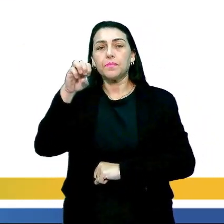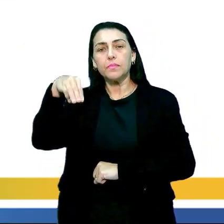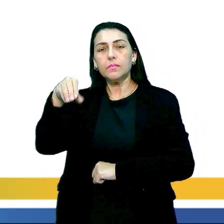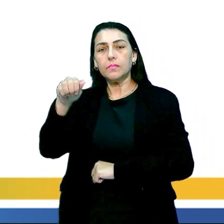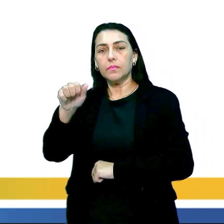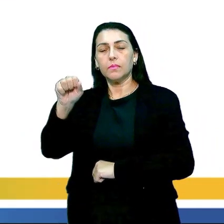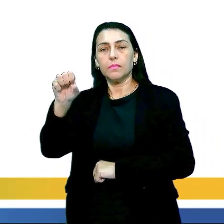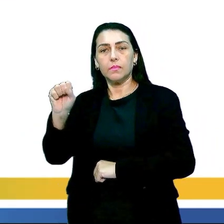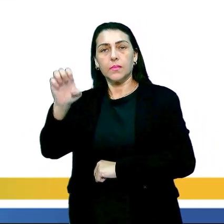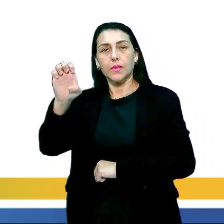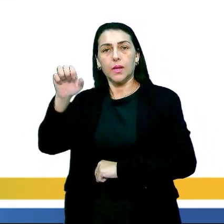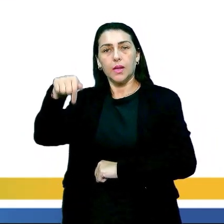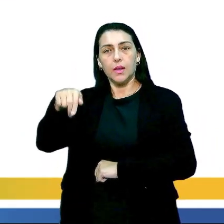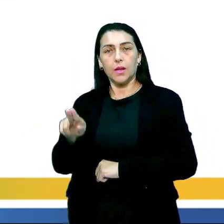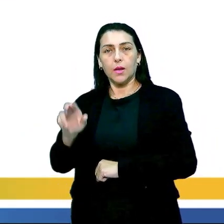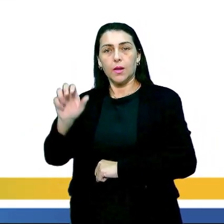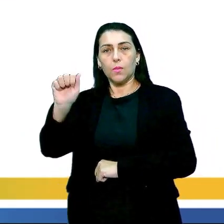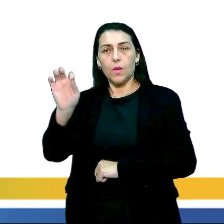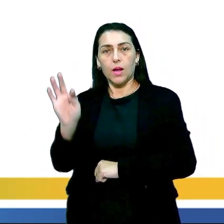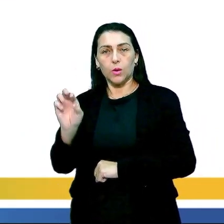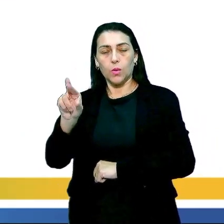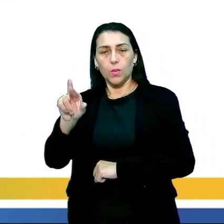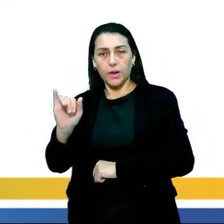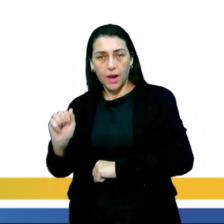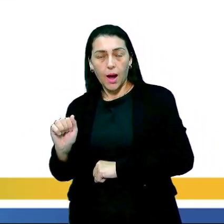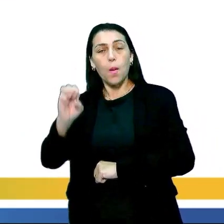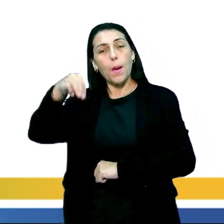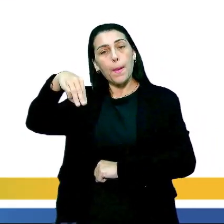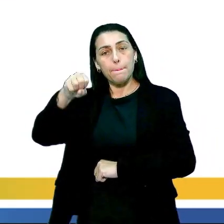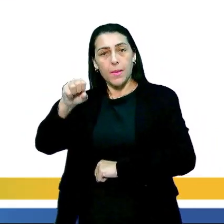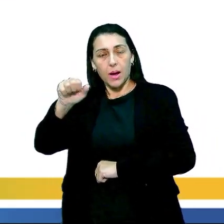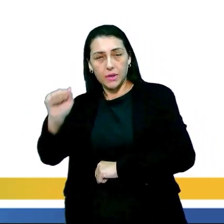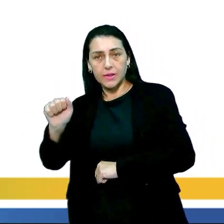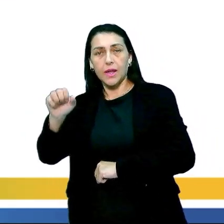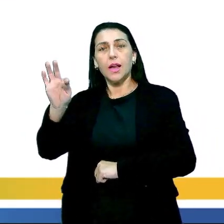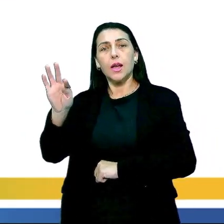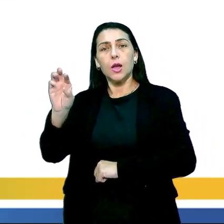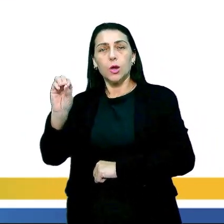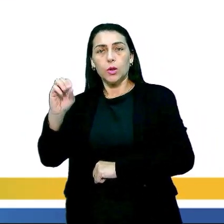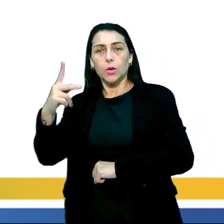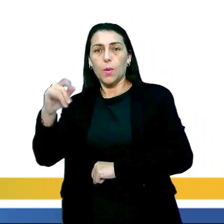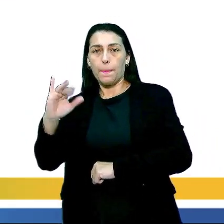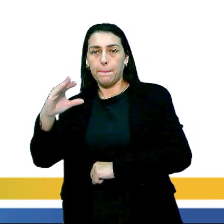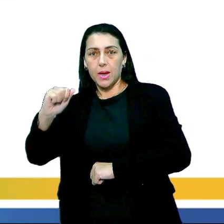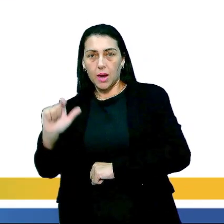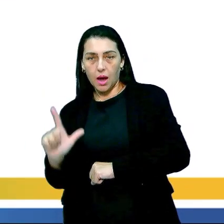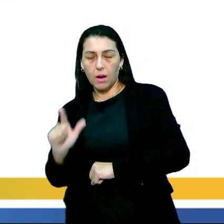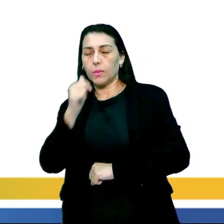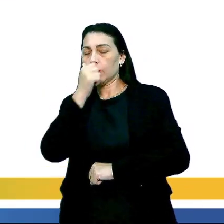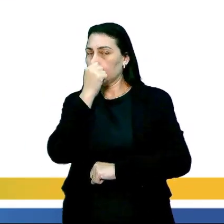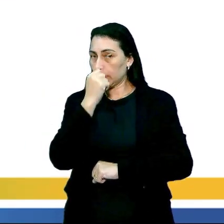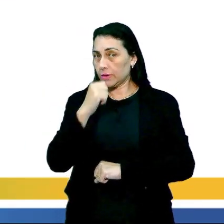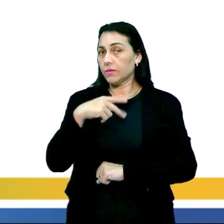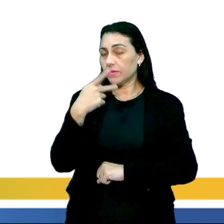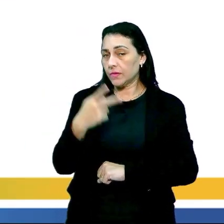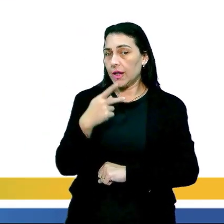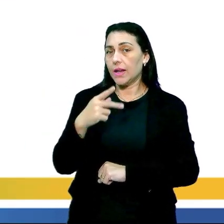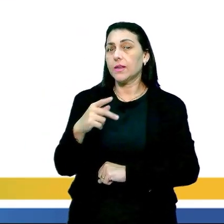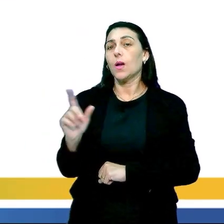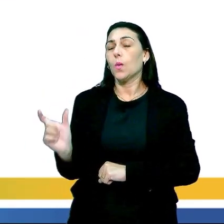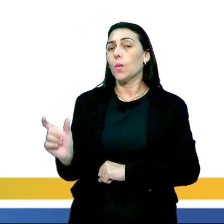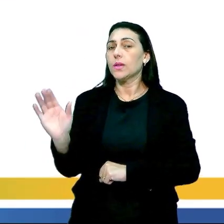massa equatorial continental, a massa tropical continental. Quando a gente fala, por exemplo, elas são